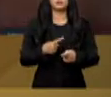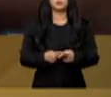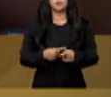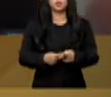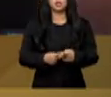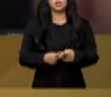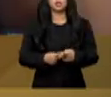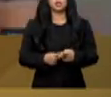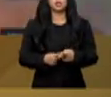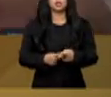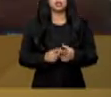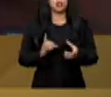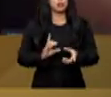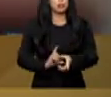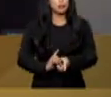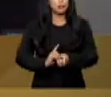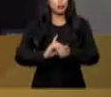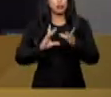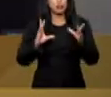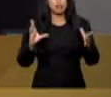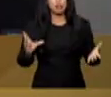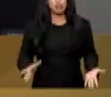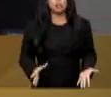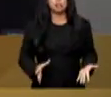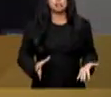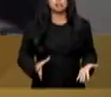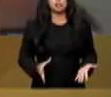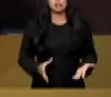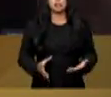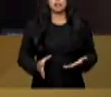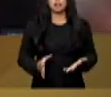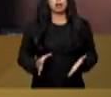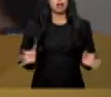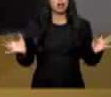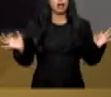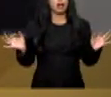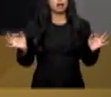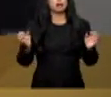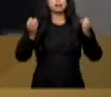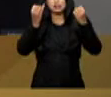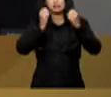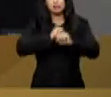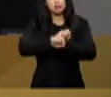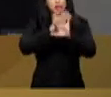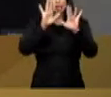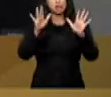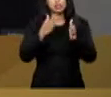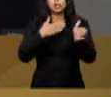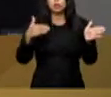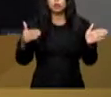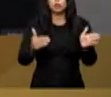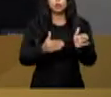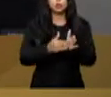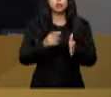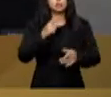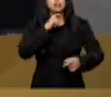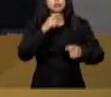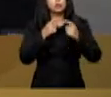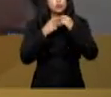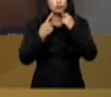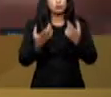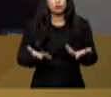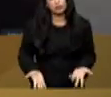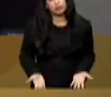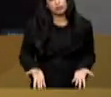muito democrática, atendeu às dúvidas ou procurou esclarecer as dúvidas dos colegas de seus pares.